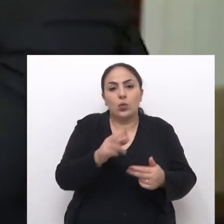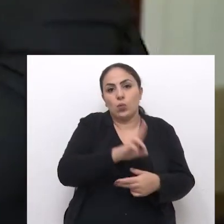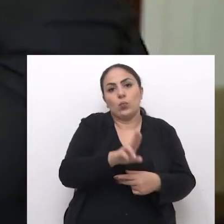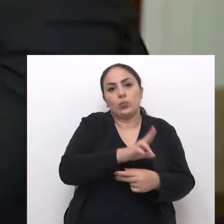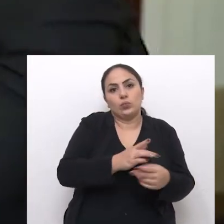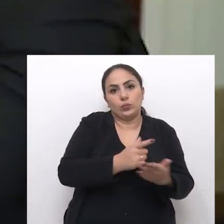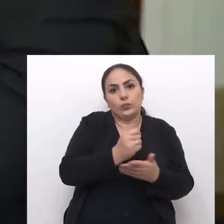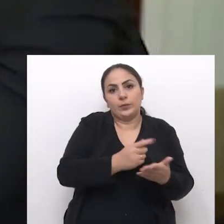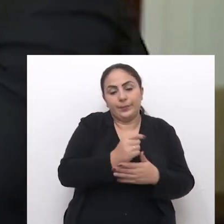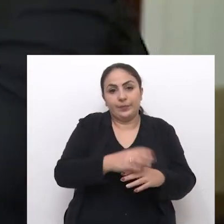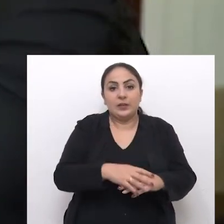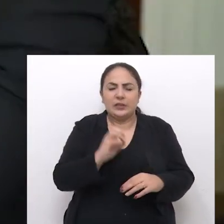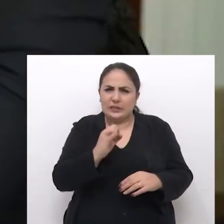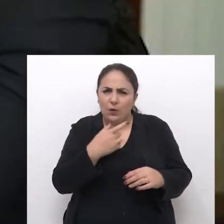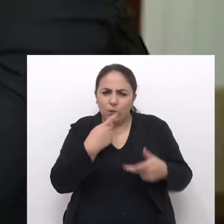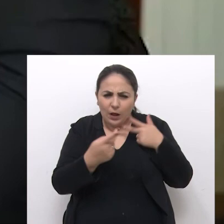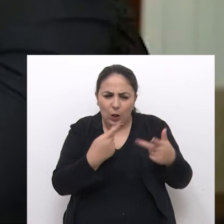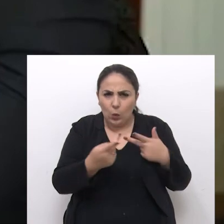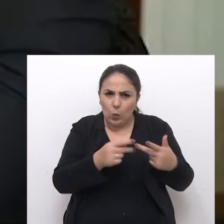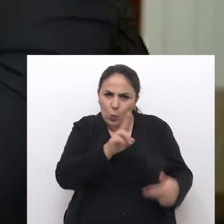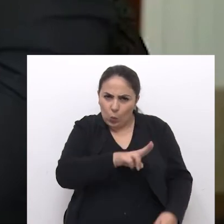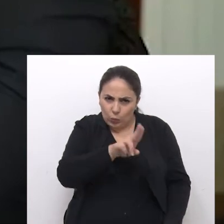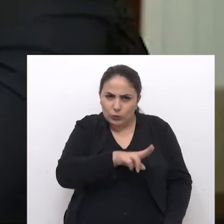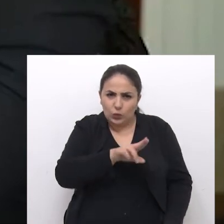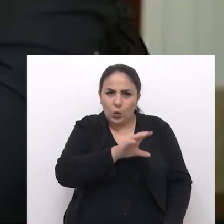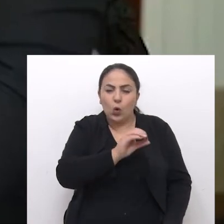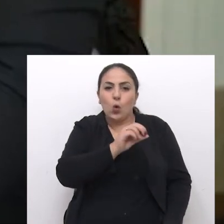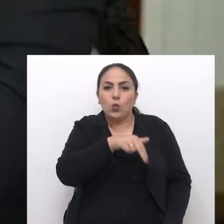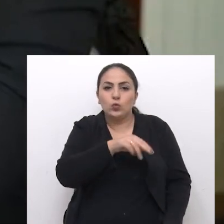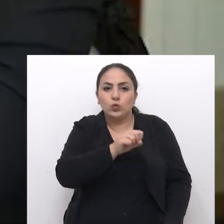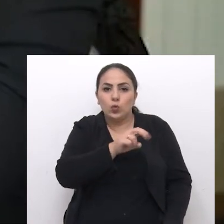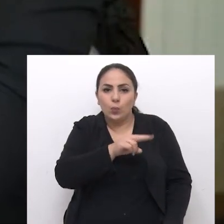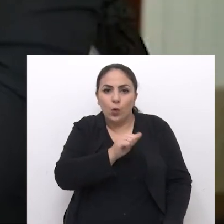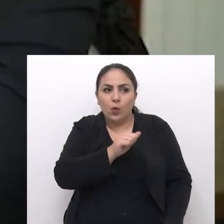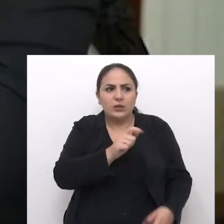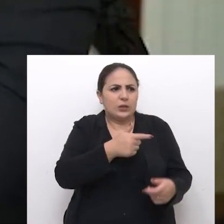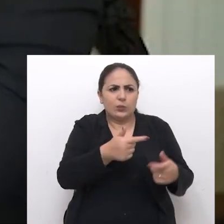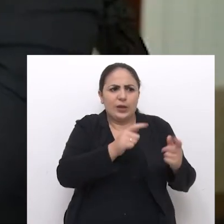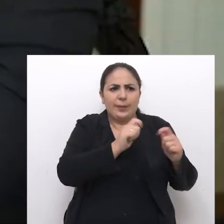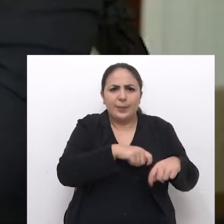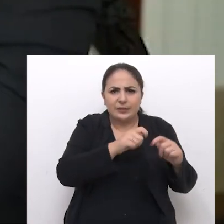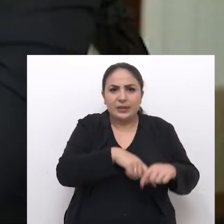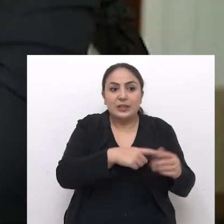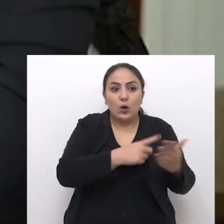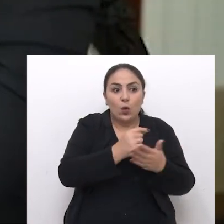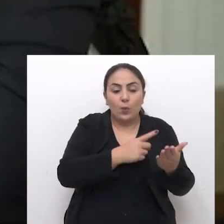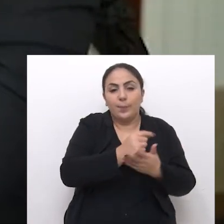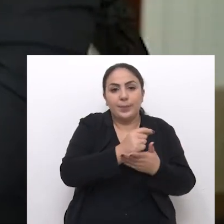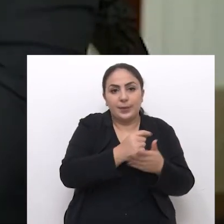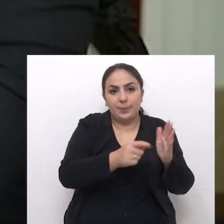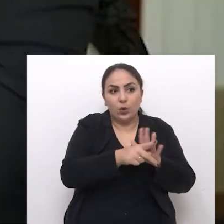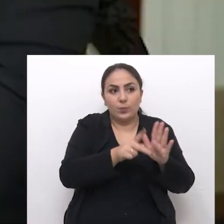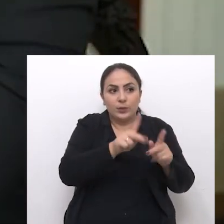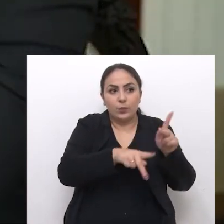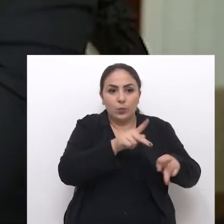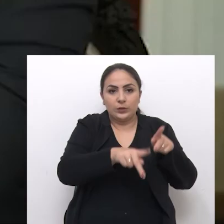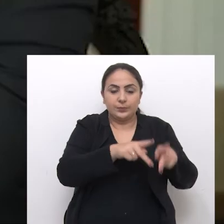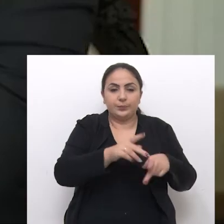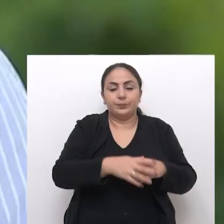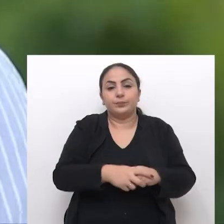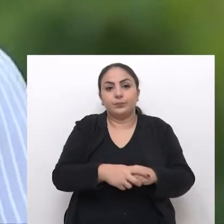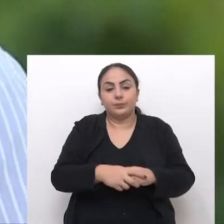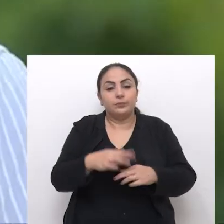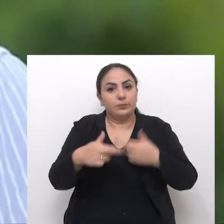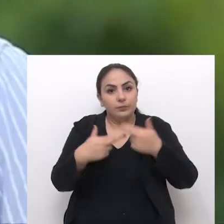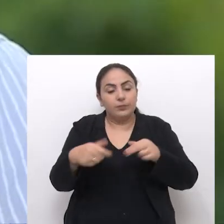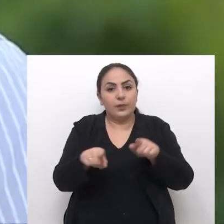o consumo. Porque quando eu tributo o consumo, eu retiro capacidade de compra, de consumo da